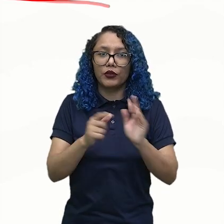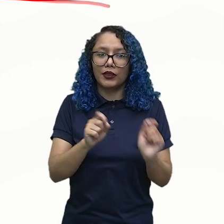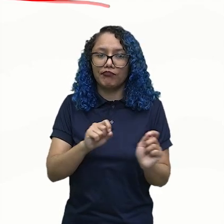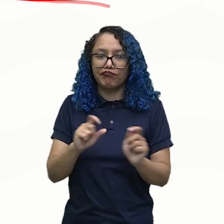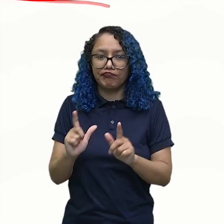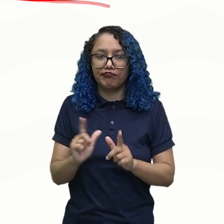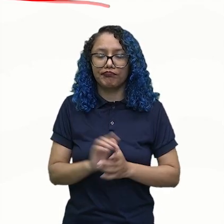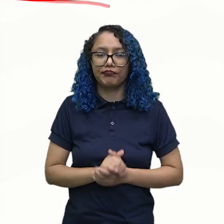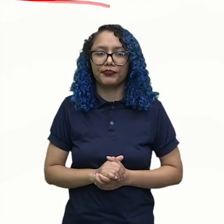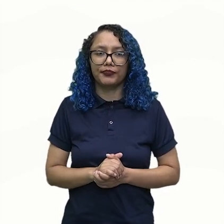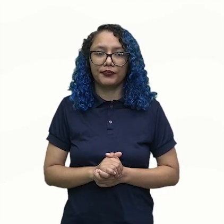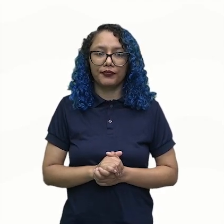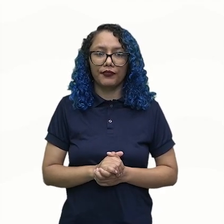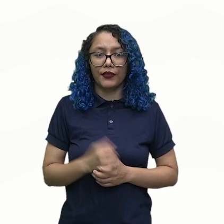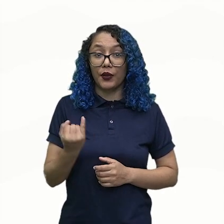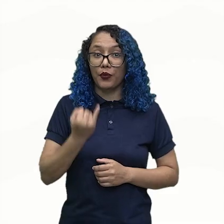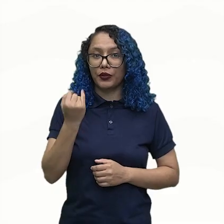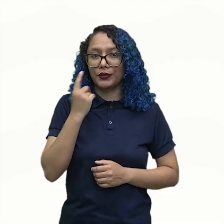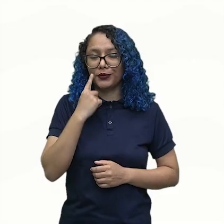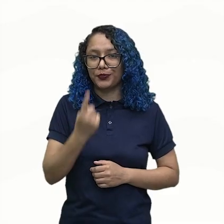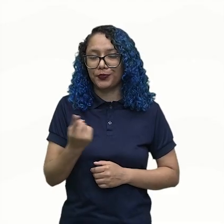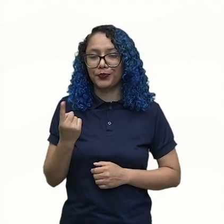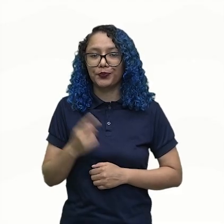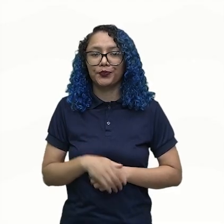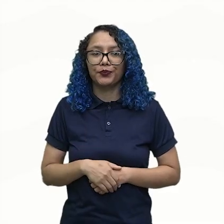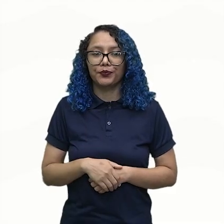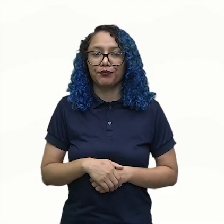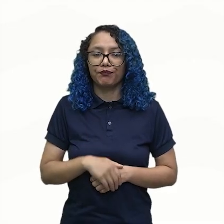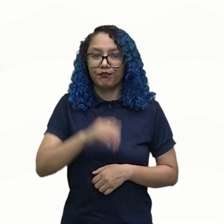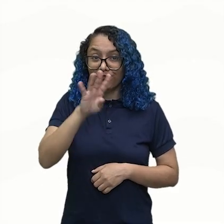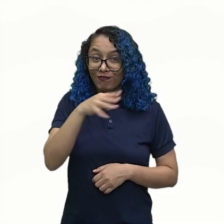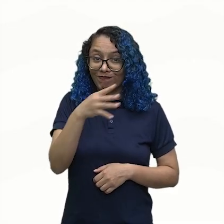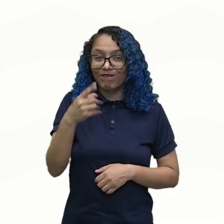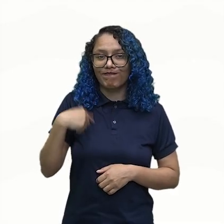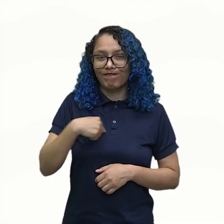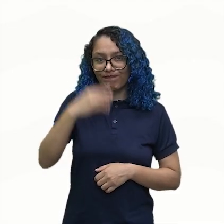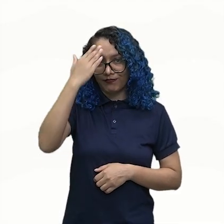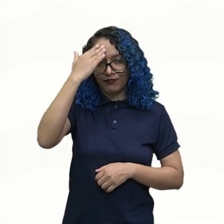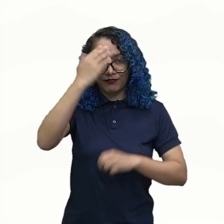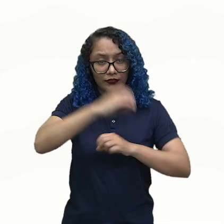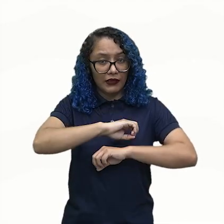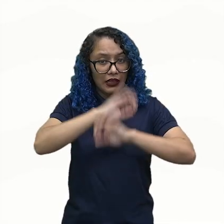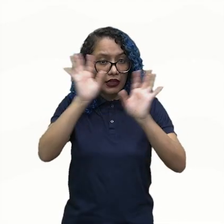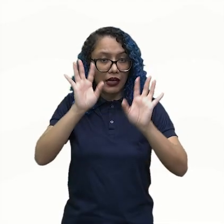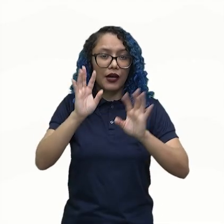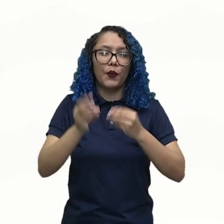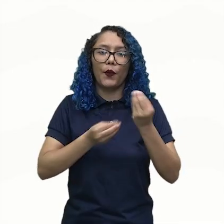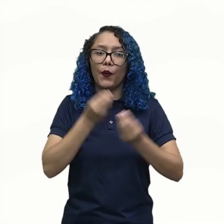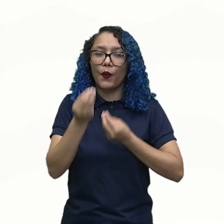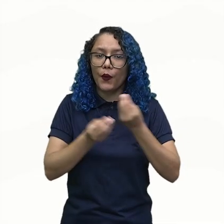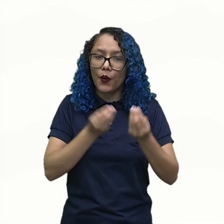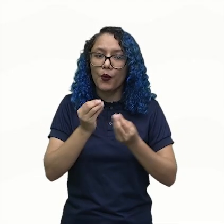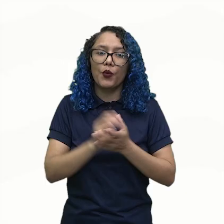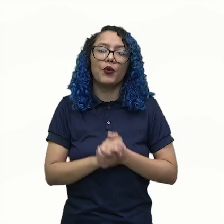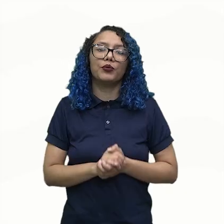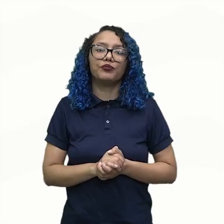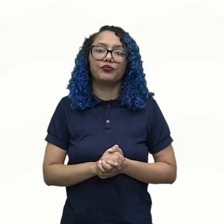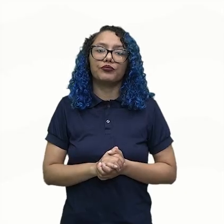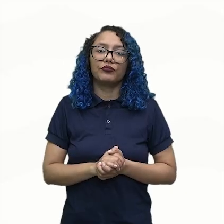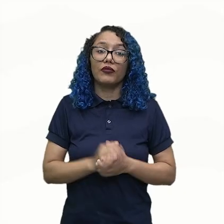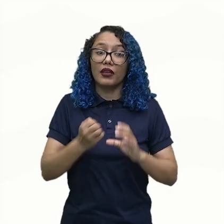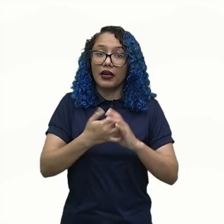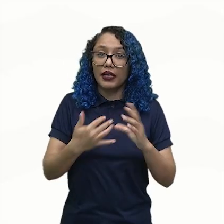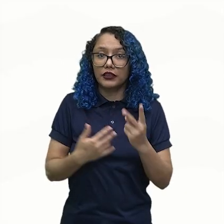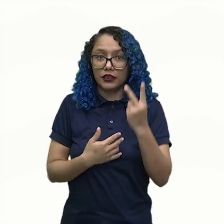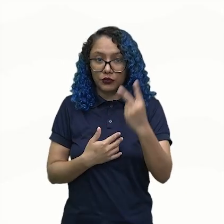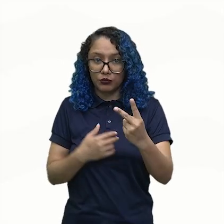quadro que eu considero importante para a gente entender melhor a rede urbana densa